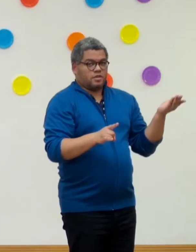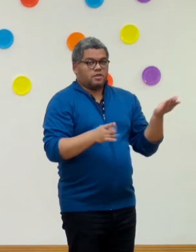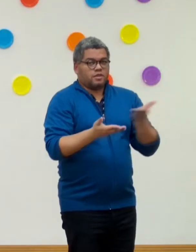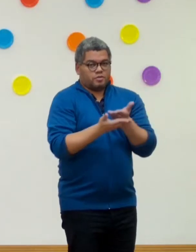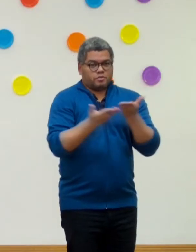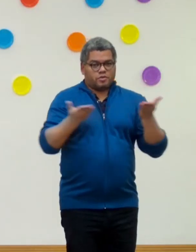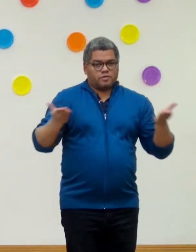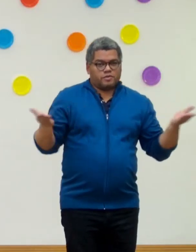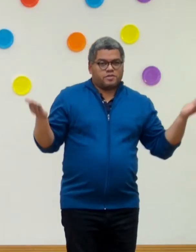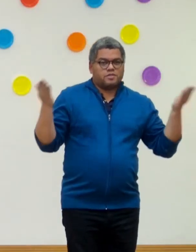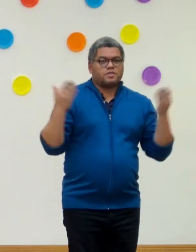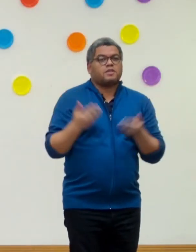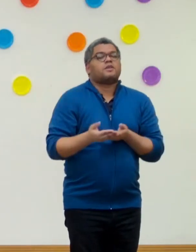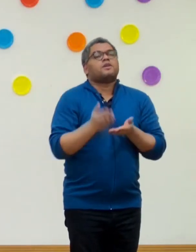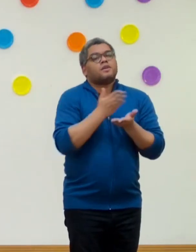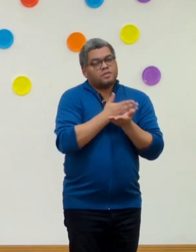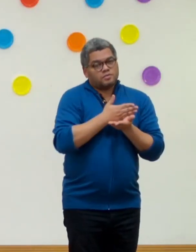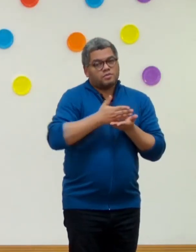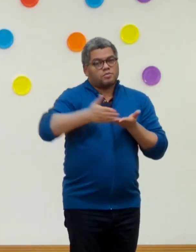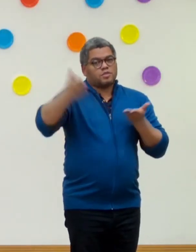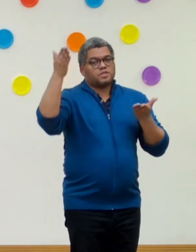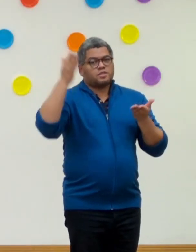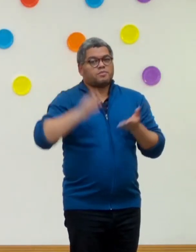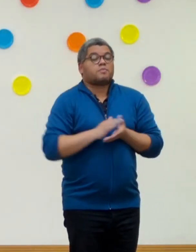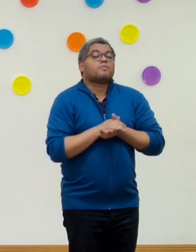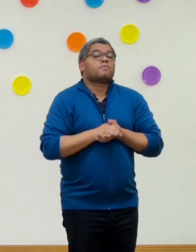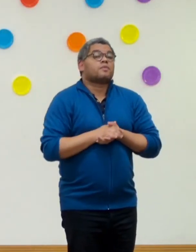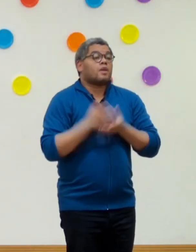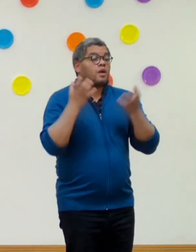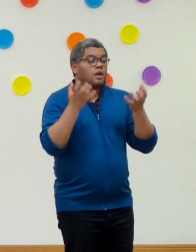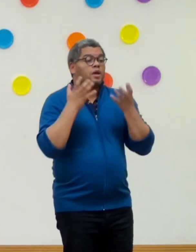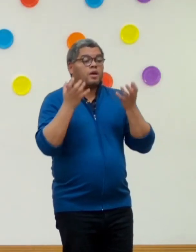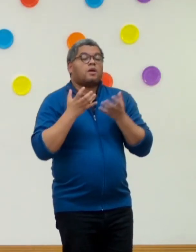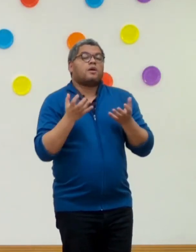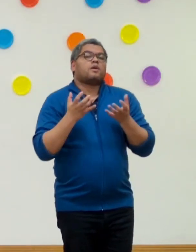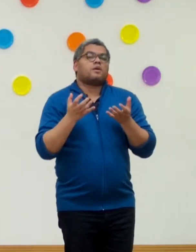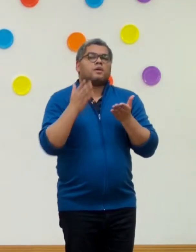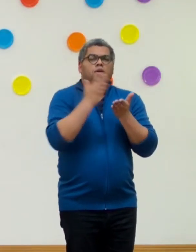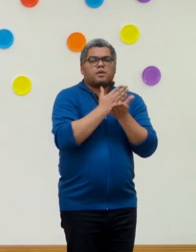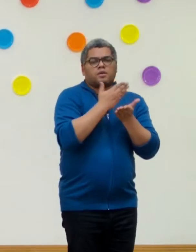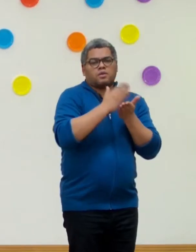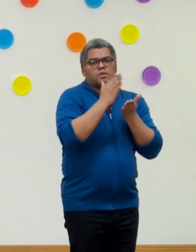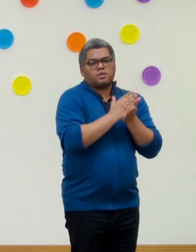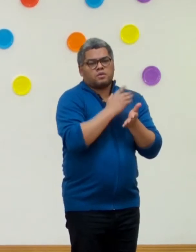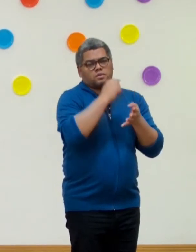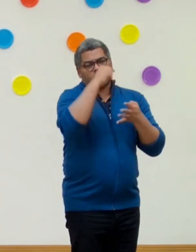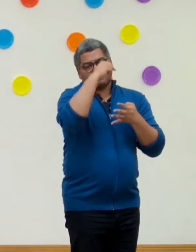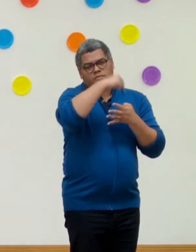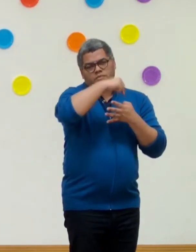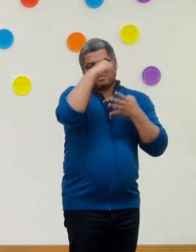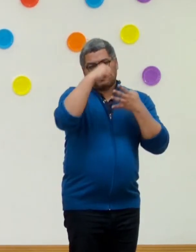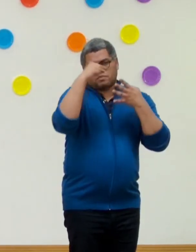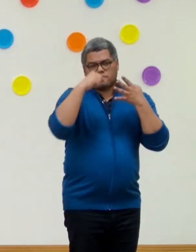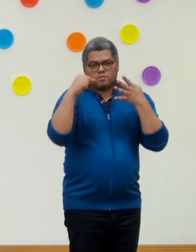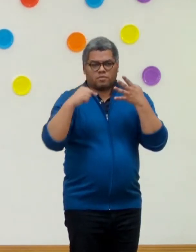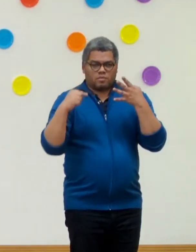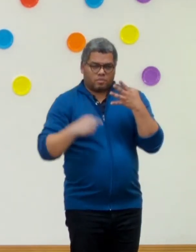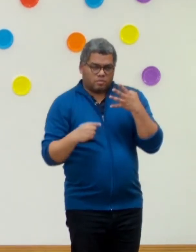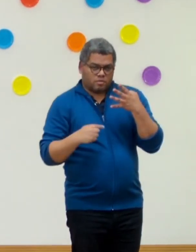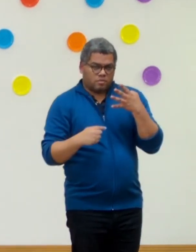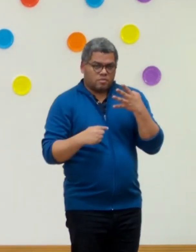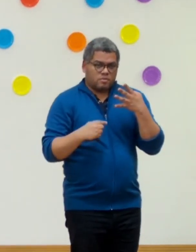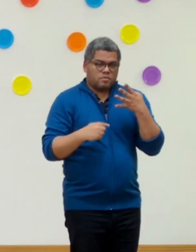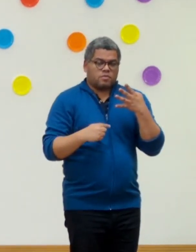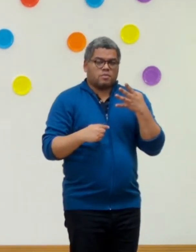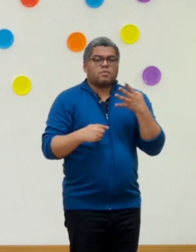e sem delongas vamos começar. Eu quero dividir essa palestra em alguns pontos. Pode passar, por